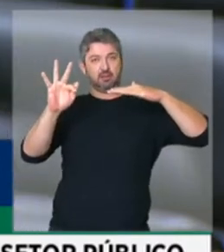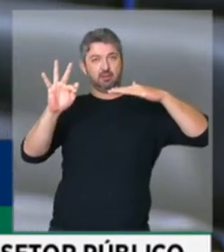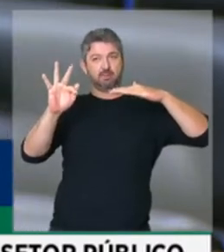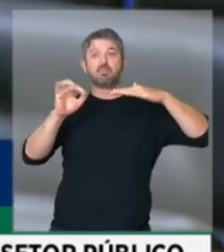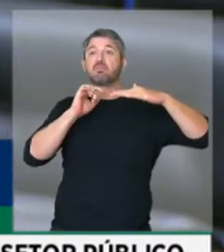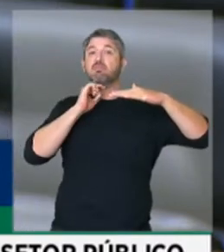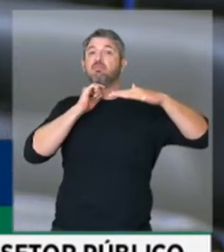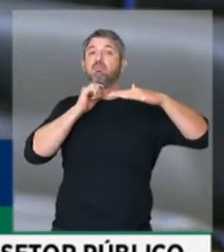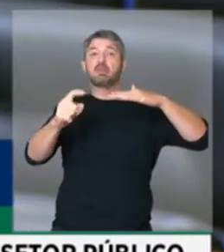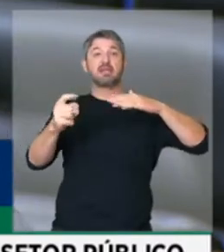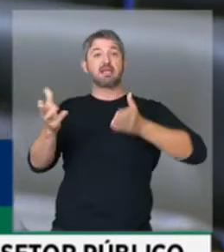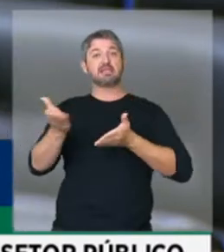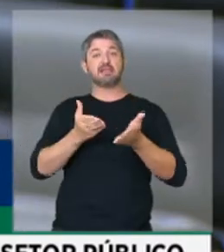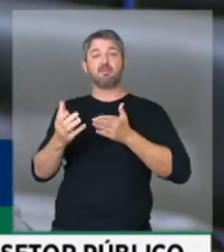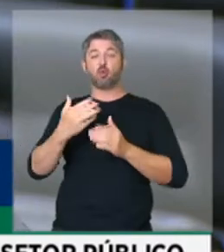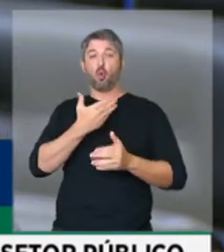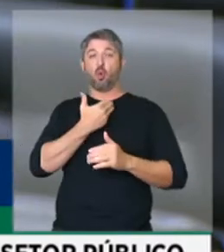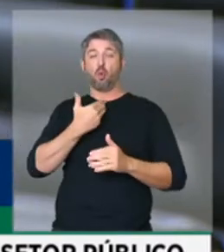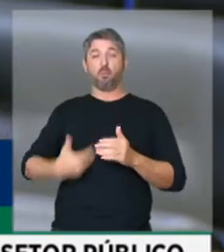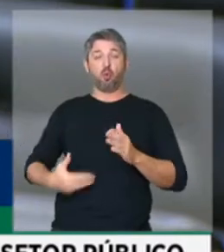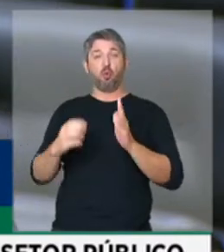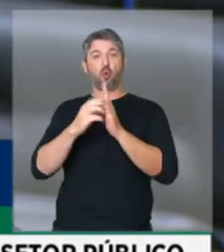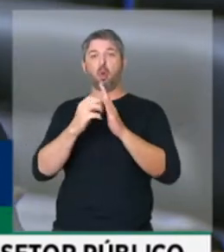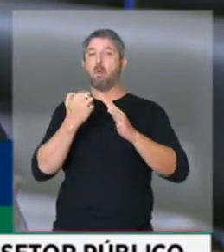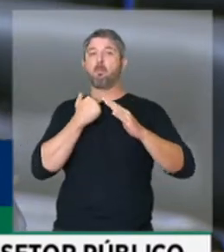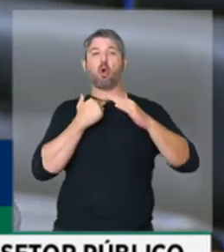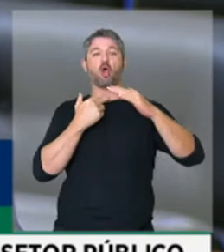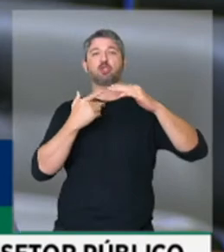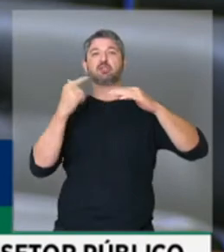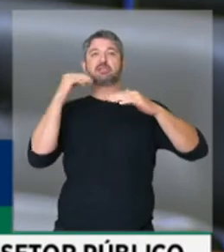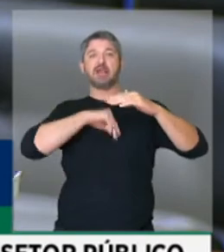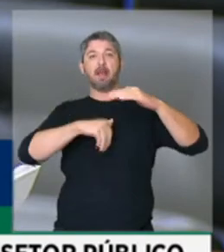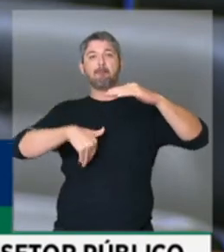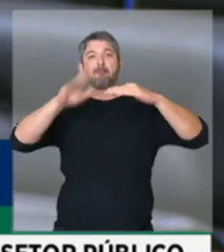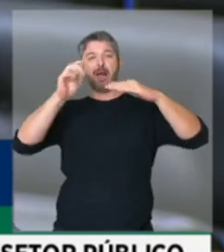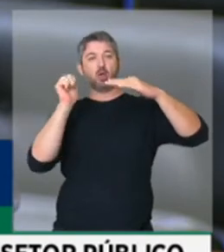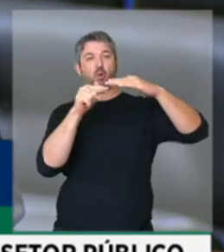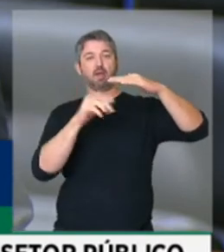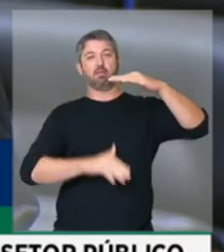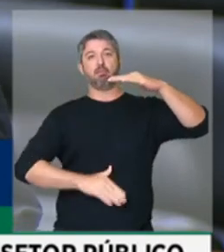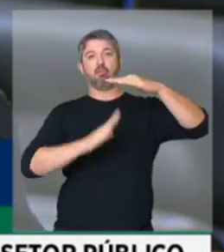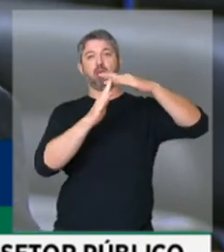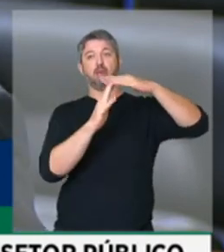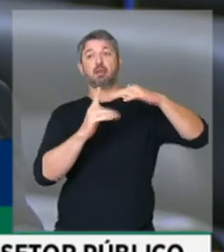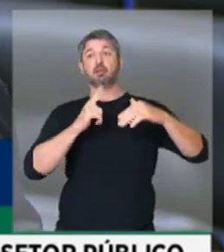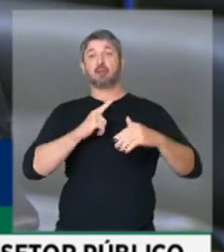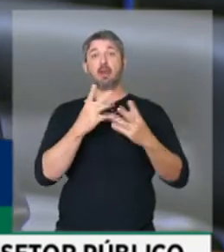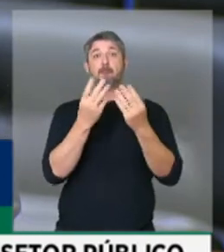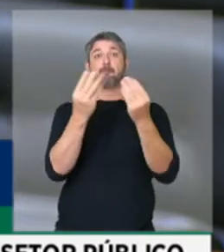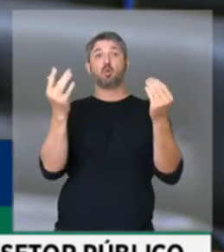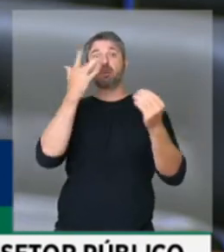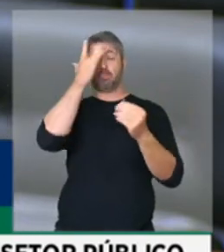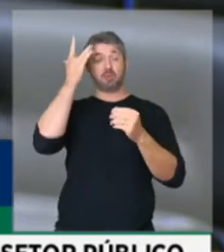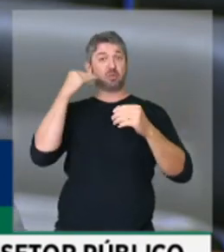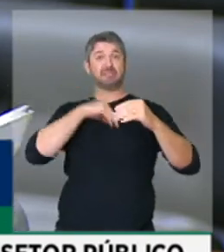Ninguém no serviço público pode ganhar mais do que esse teto. E, no entanto, nós temos milhares e milhares ganhando muito